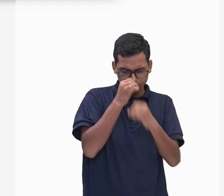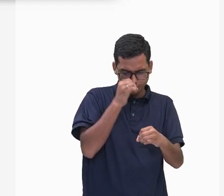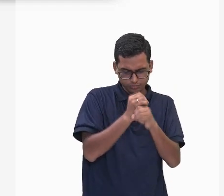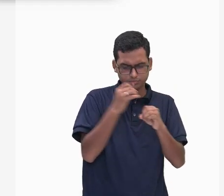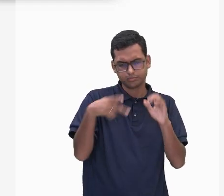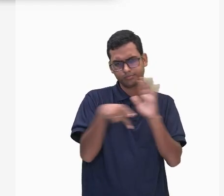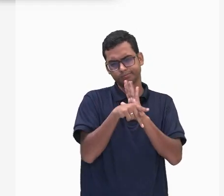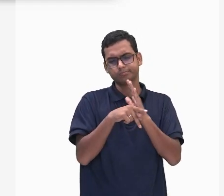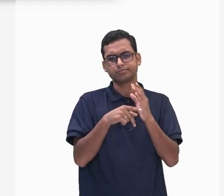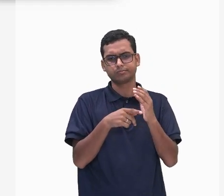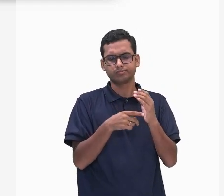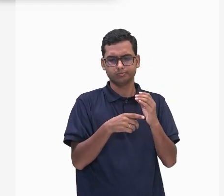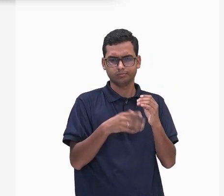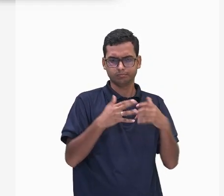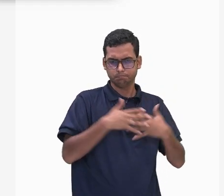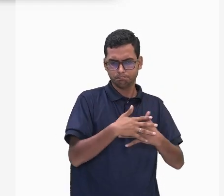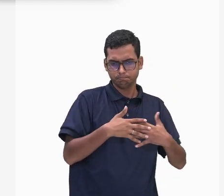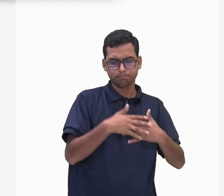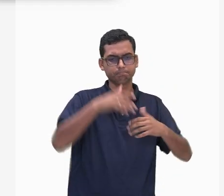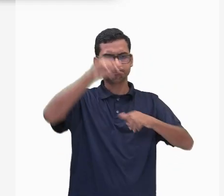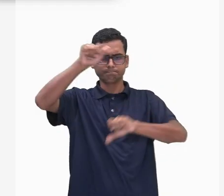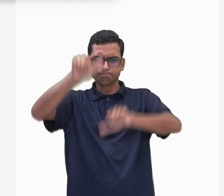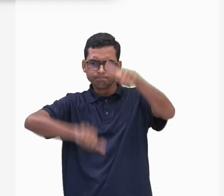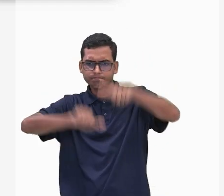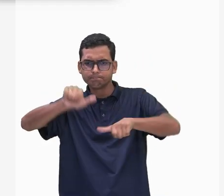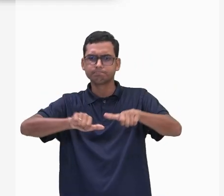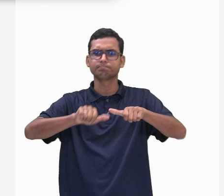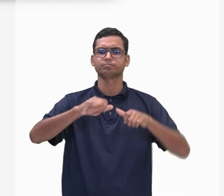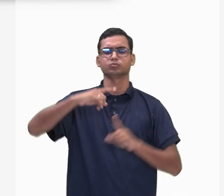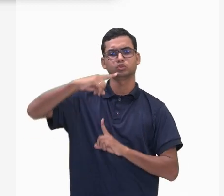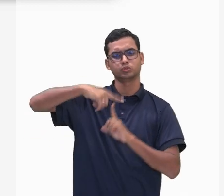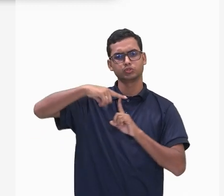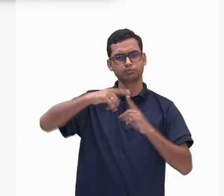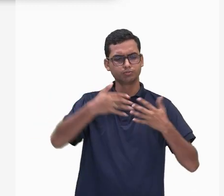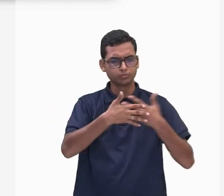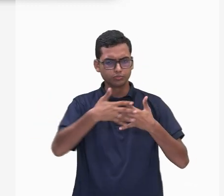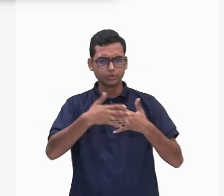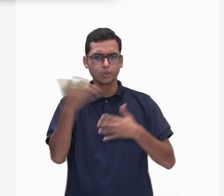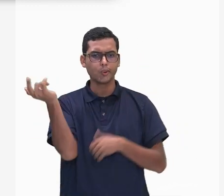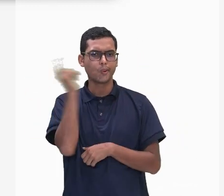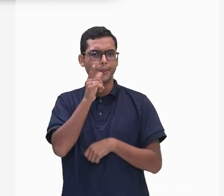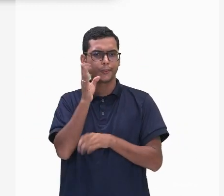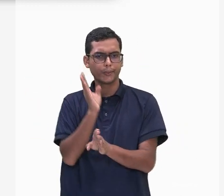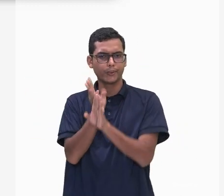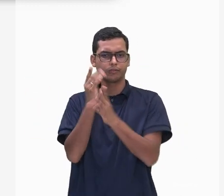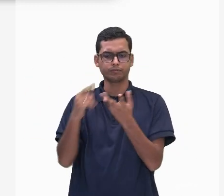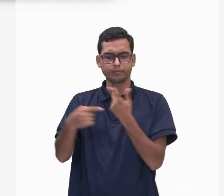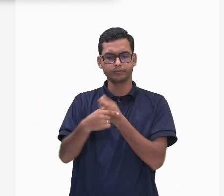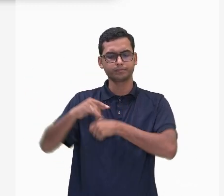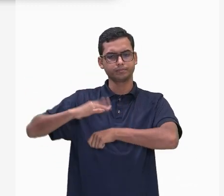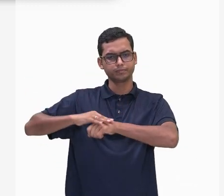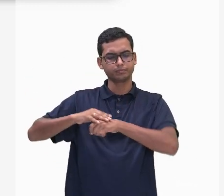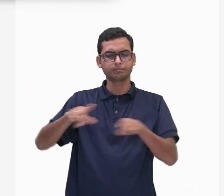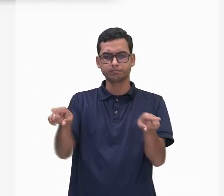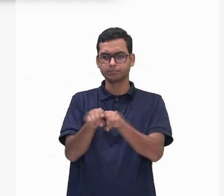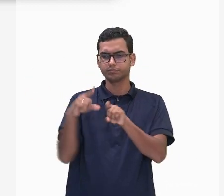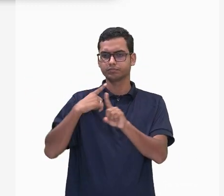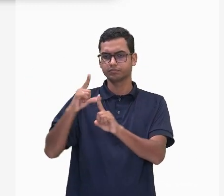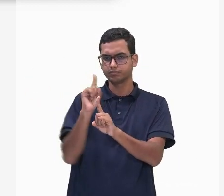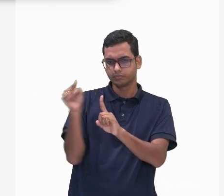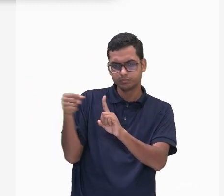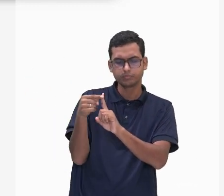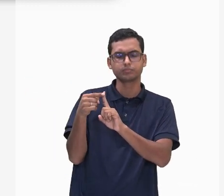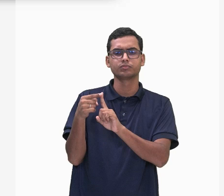microscópio, realizando ali análises de determinado tipo de tecido. Então, ela tem também essa função, né,